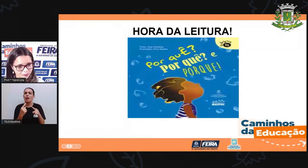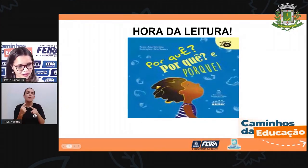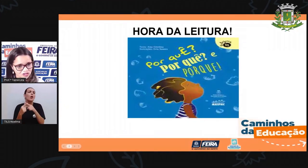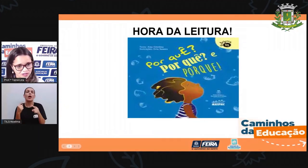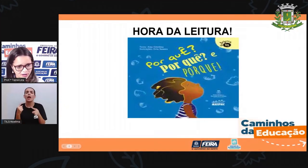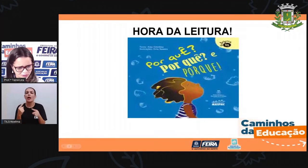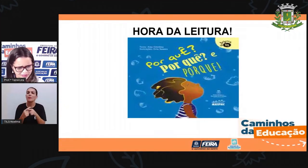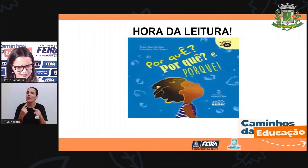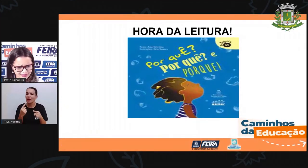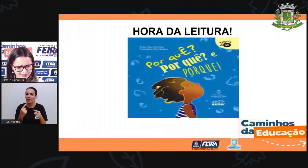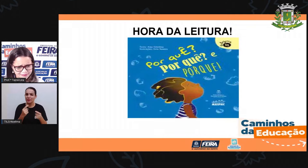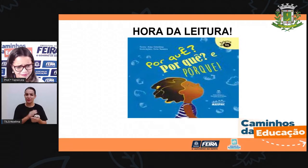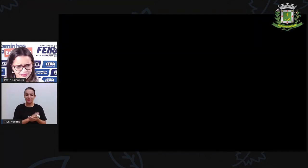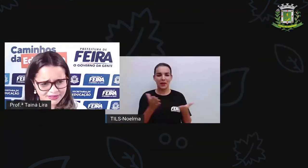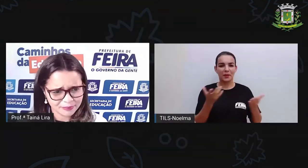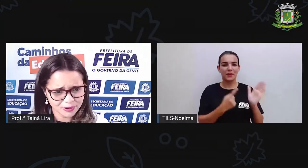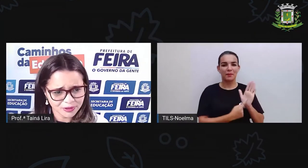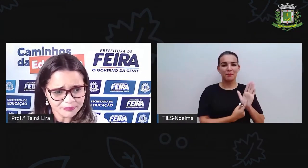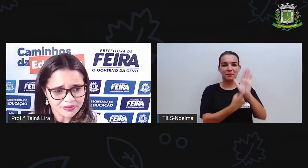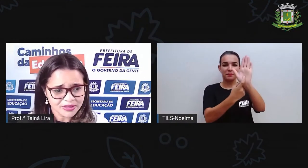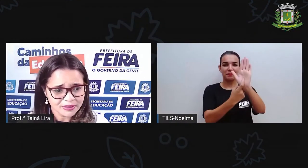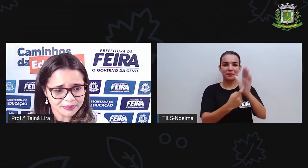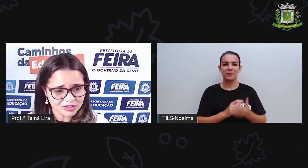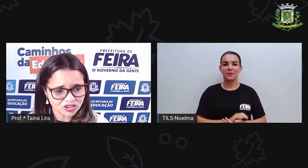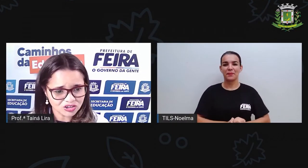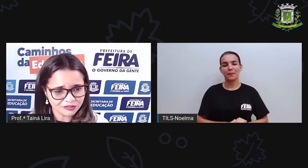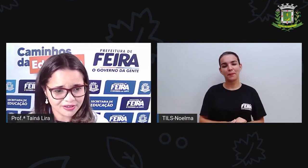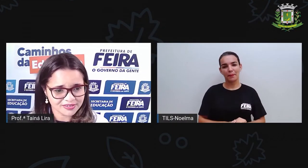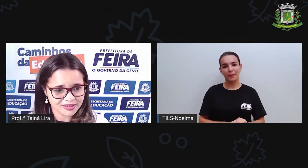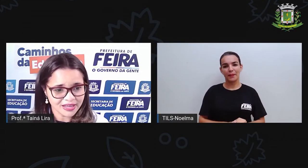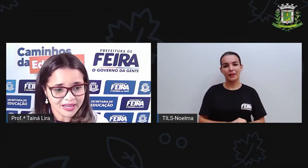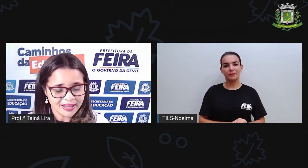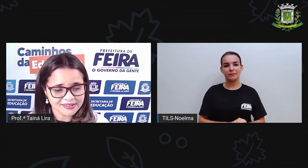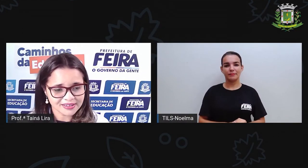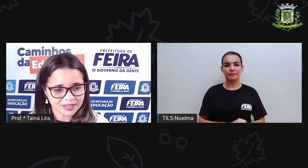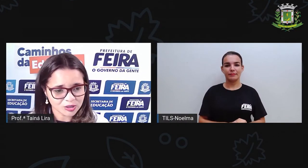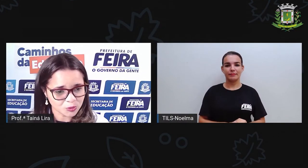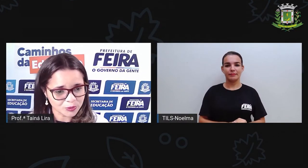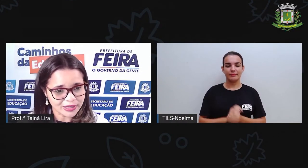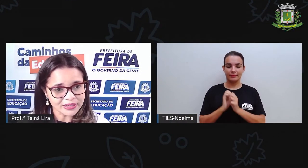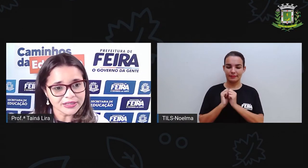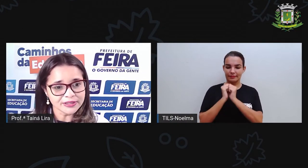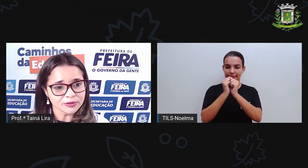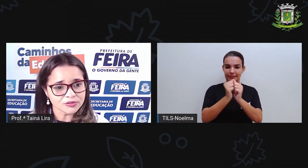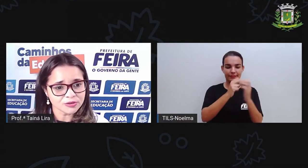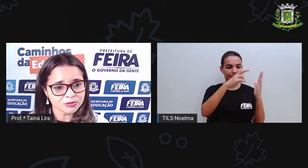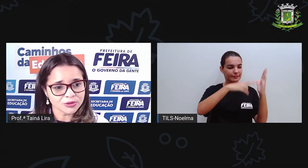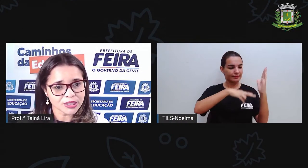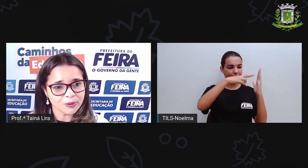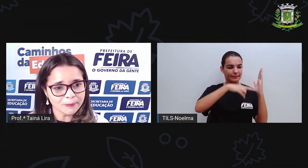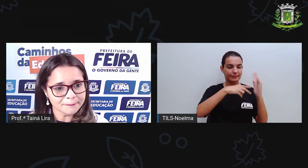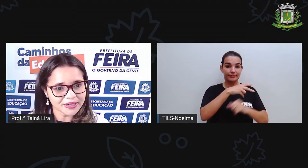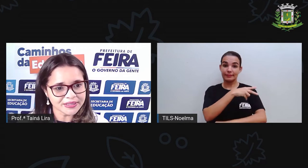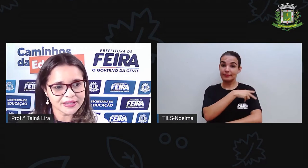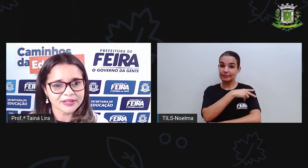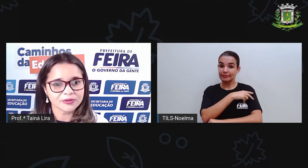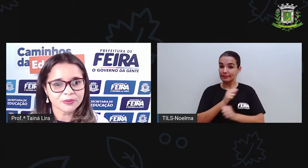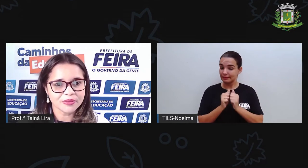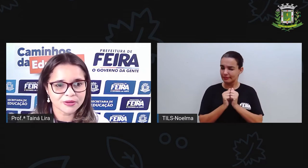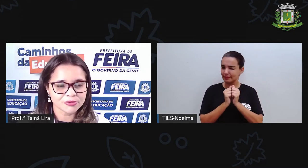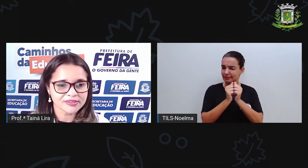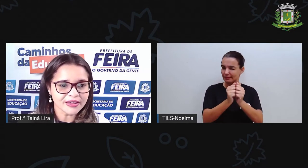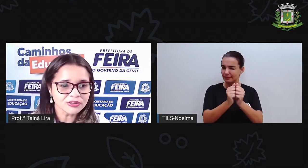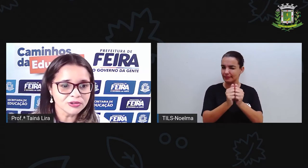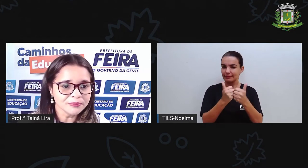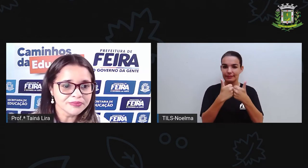Eu vou compartilhar agora a tela, tá bom? Para a gente fazer essa leitura e o segundo ano acompanha aí